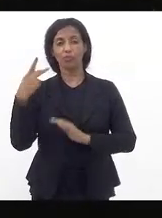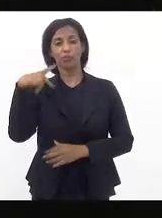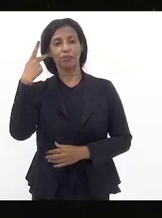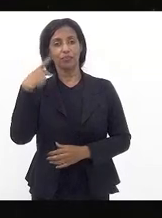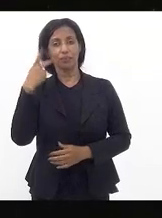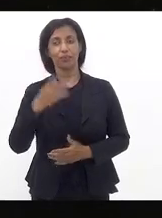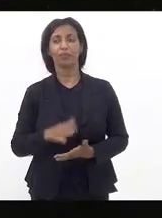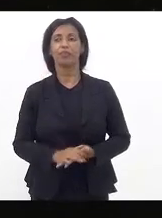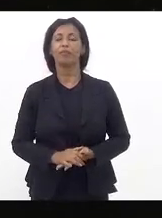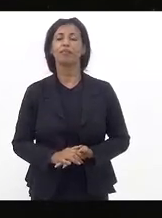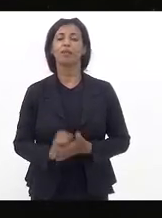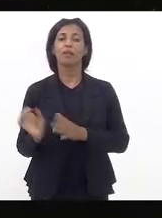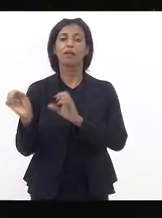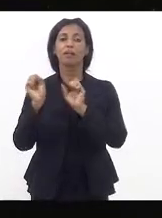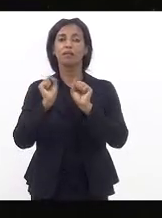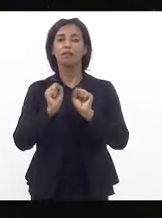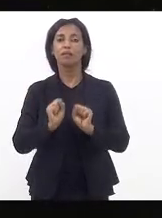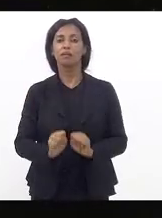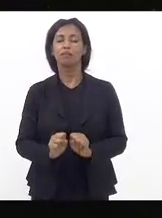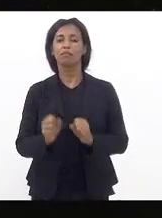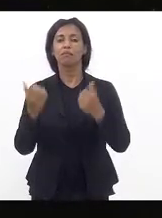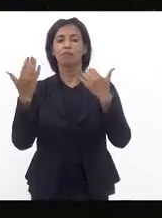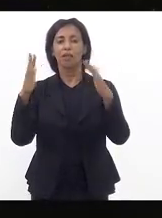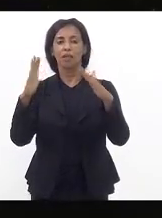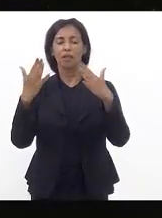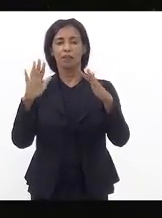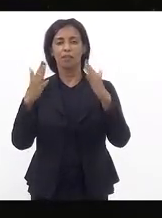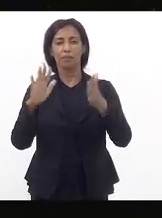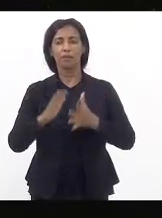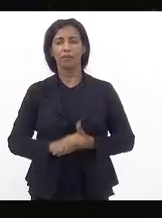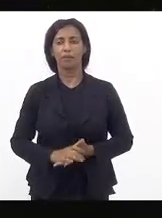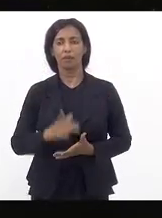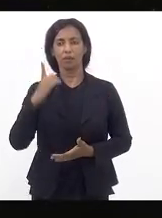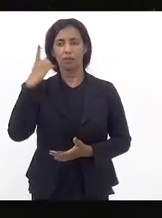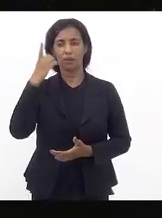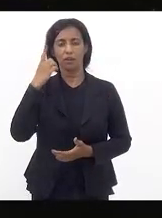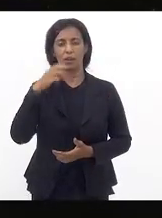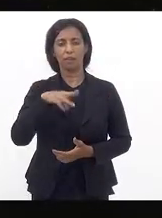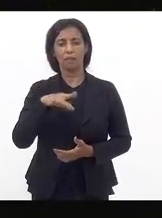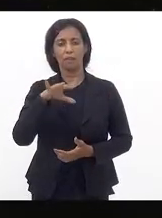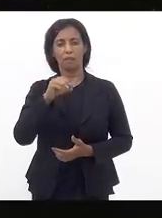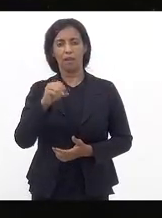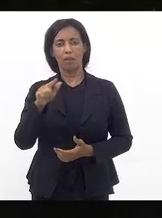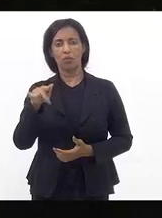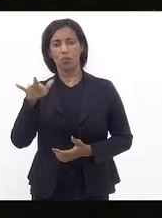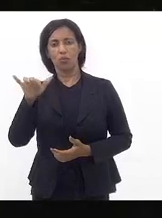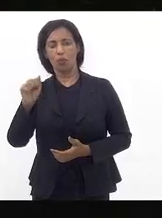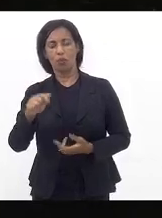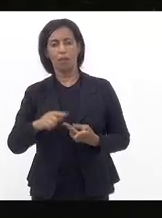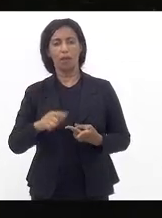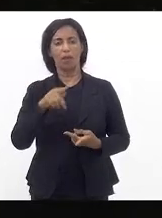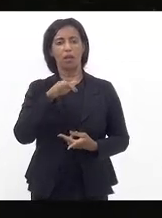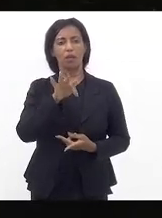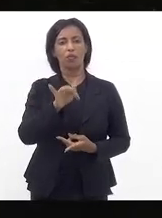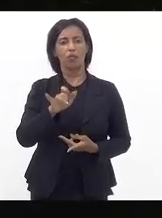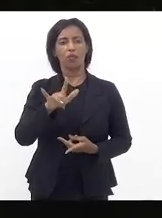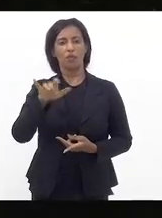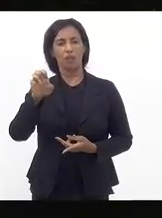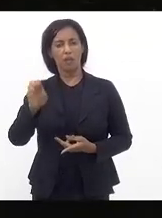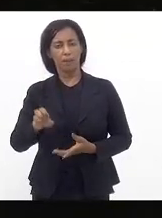parlamentar e para poder parabenizar o deputado Marcio Roberto Deputado delivery